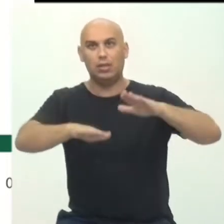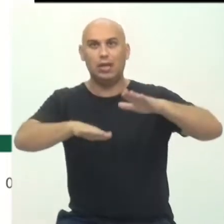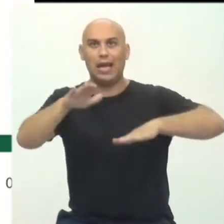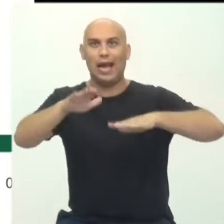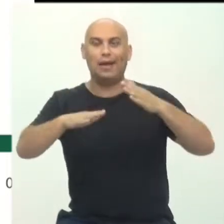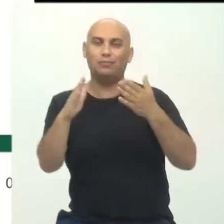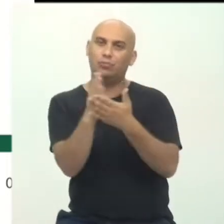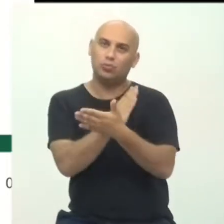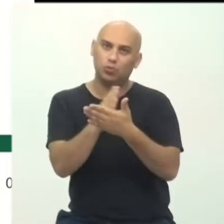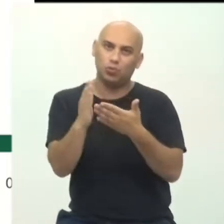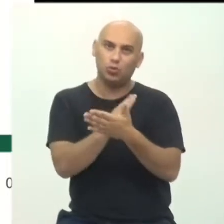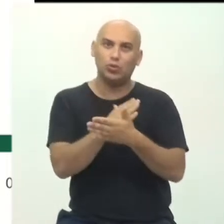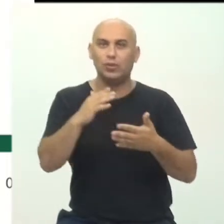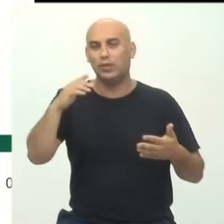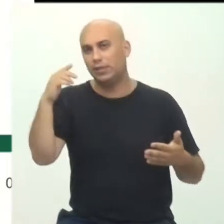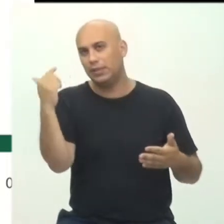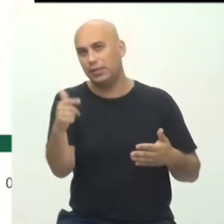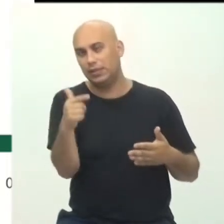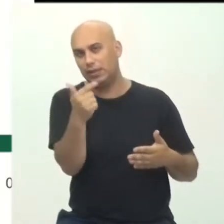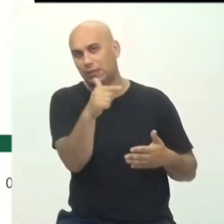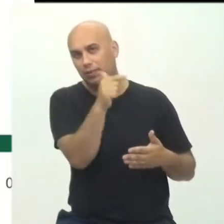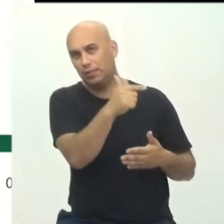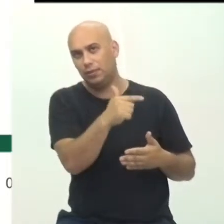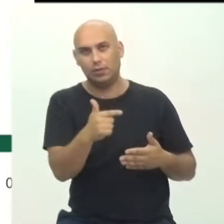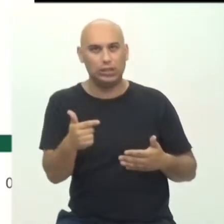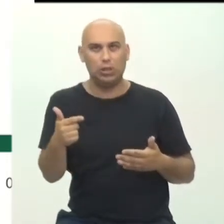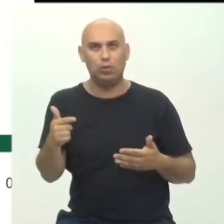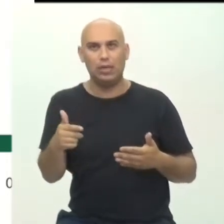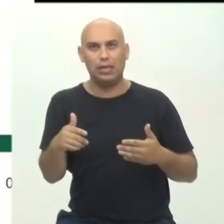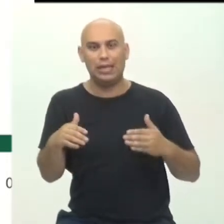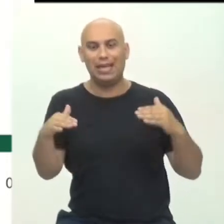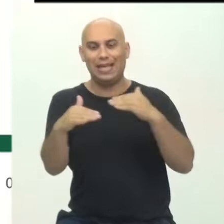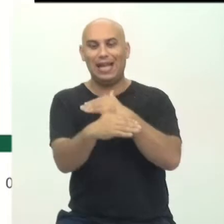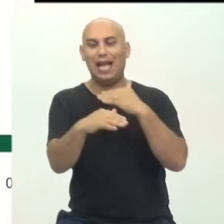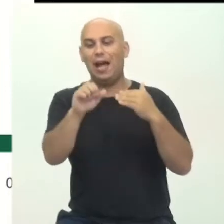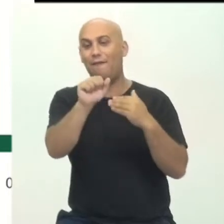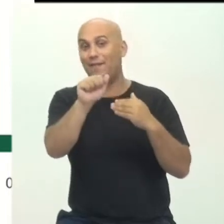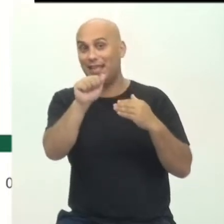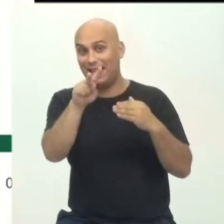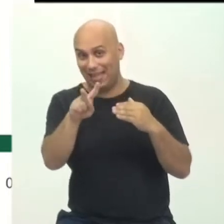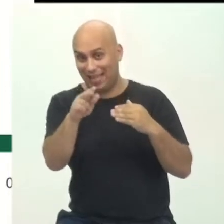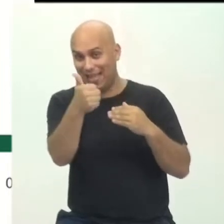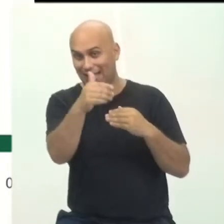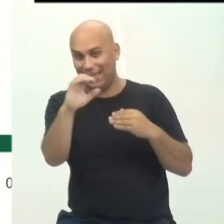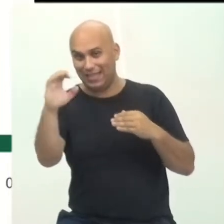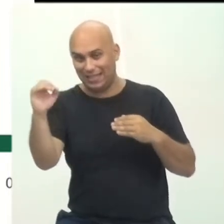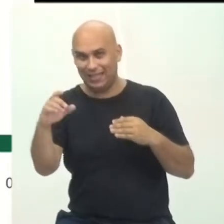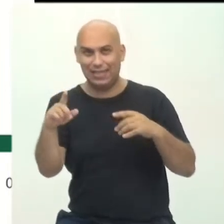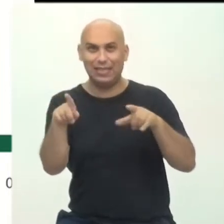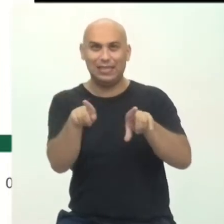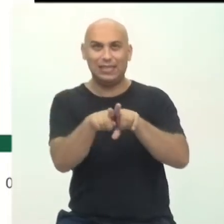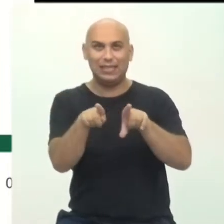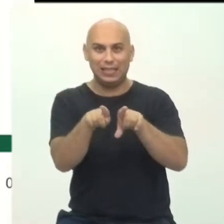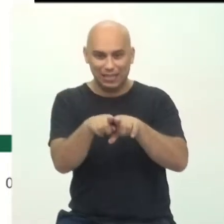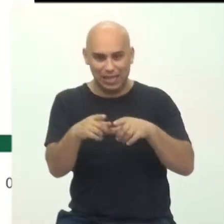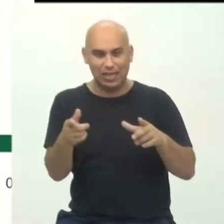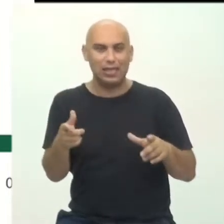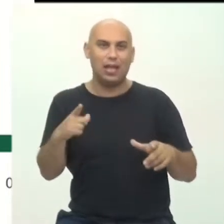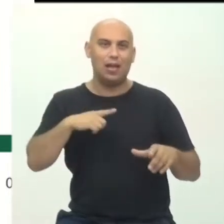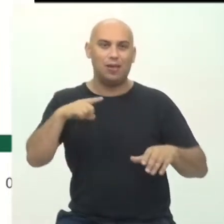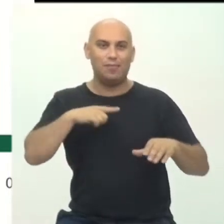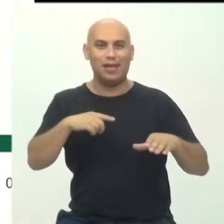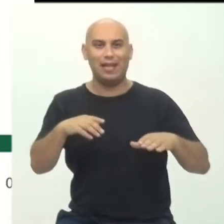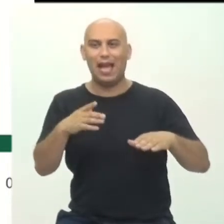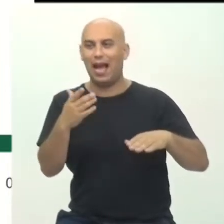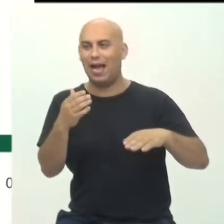gente tem as quadras comuns, que tem a circulação, tem garagens e tudo mais. E nos